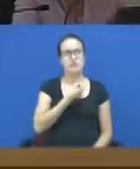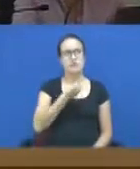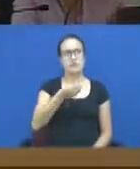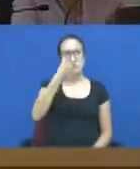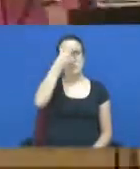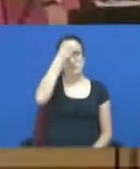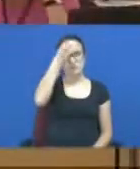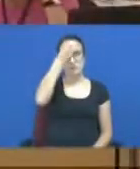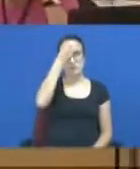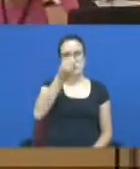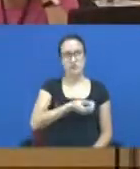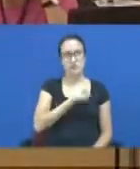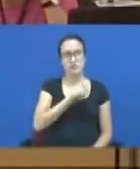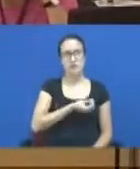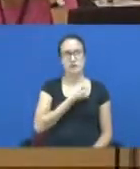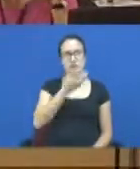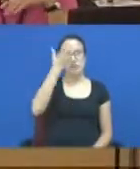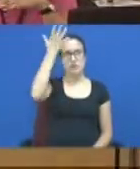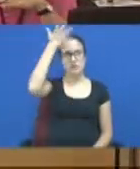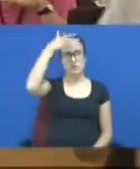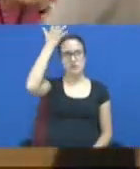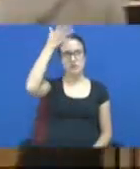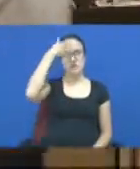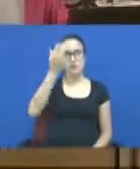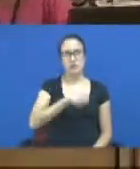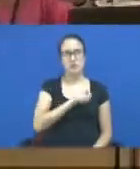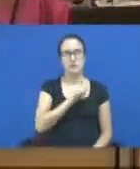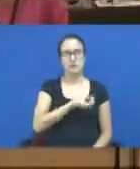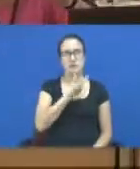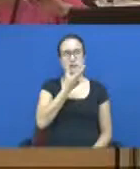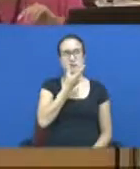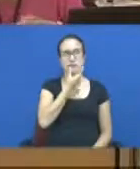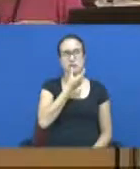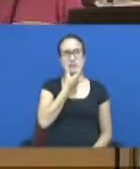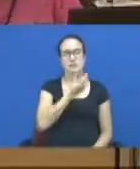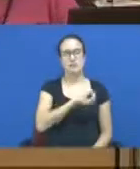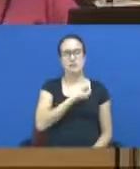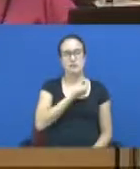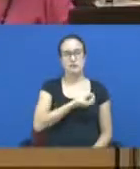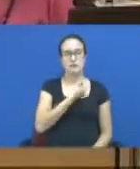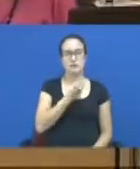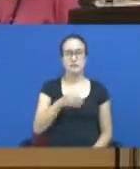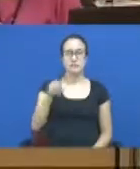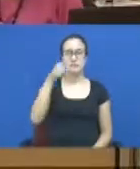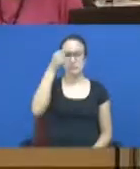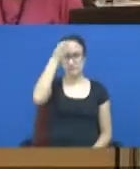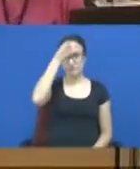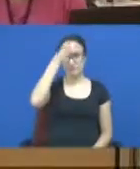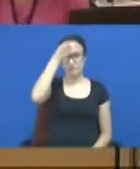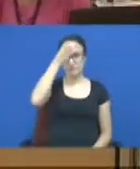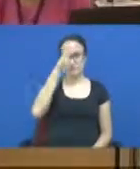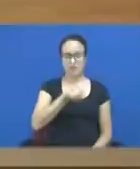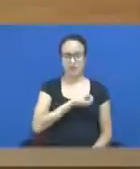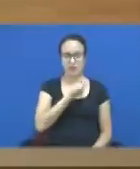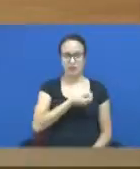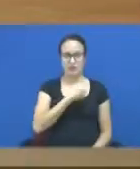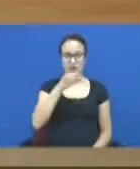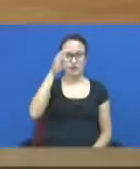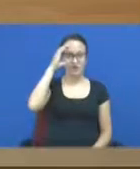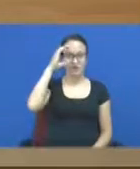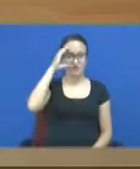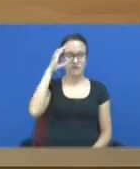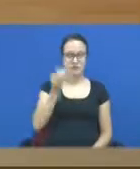Presente, excelência. Érica Tanque. Presente, excelência. Érica Monteiro. Presente. Jorge de Freitas. Presente. José Couto.